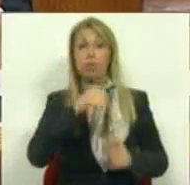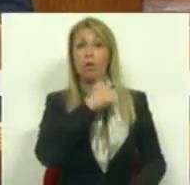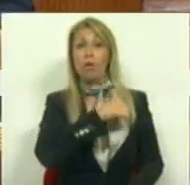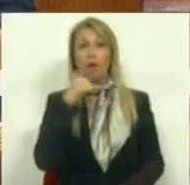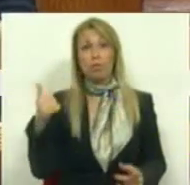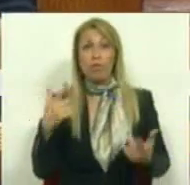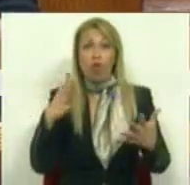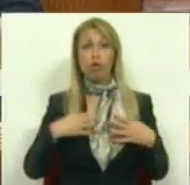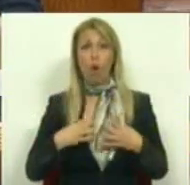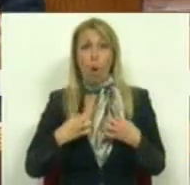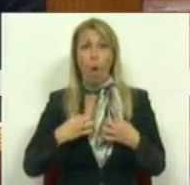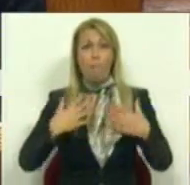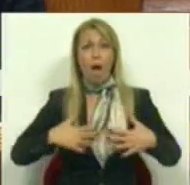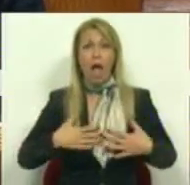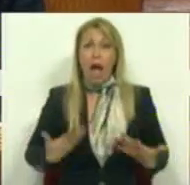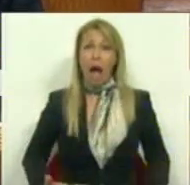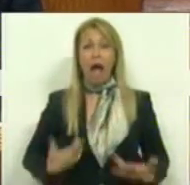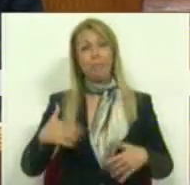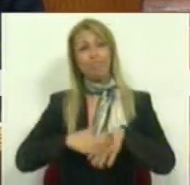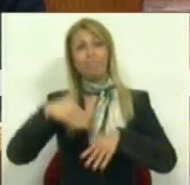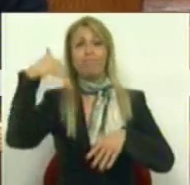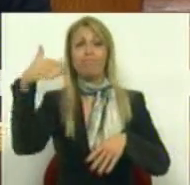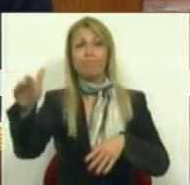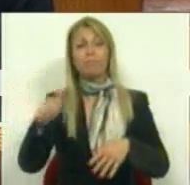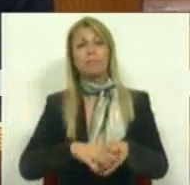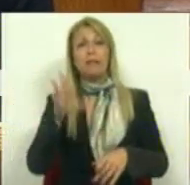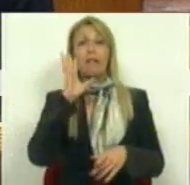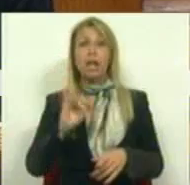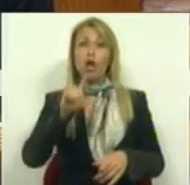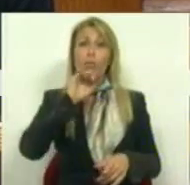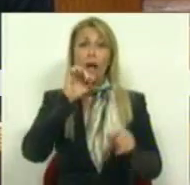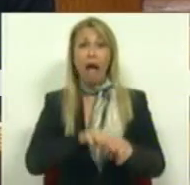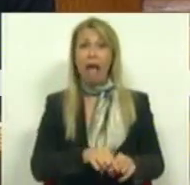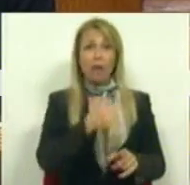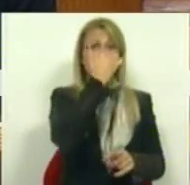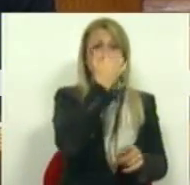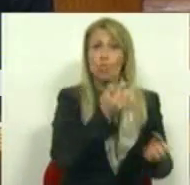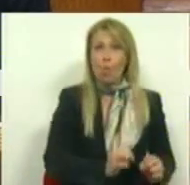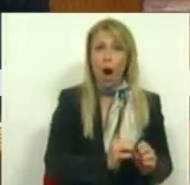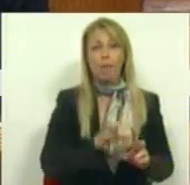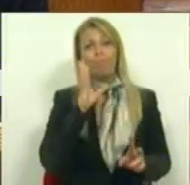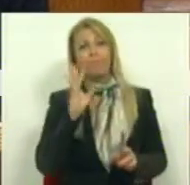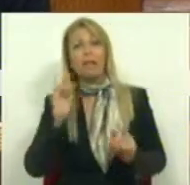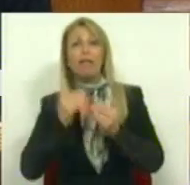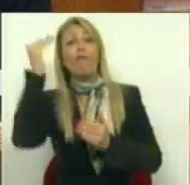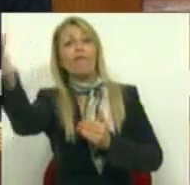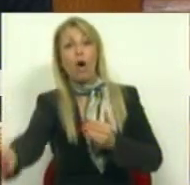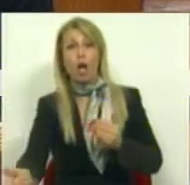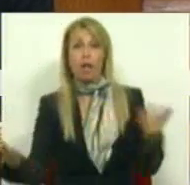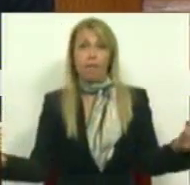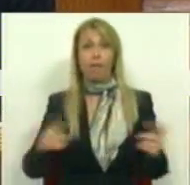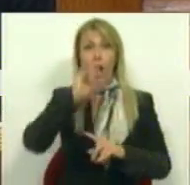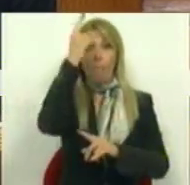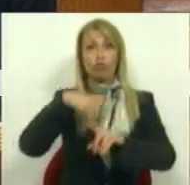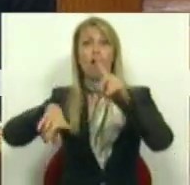do que a roupa que tinha no corpo, se fez à vida e foi à procura de oportunidades que aqui não encontrava. É uma história de fuga da pobreza